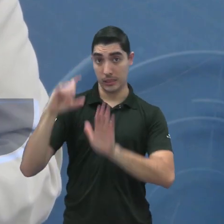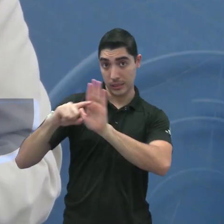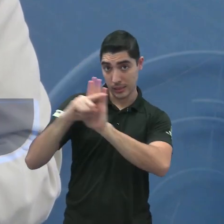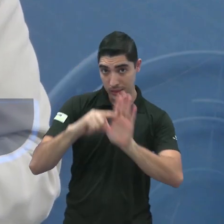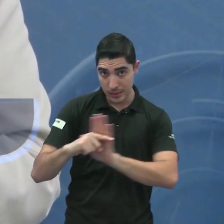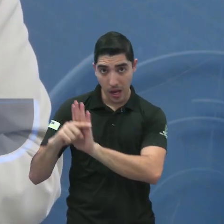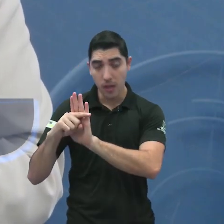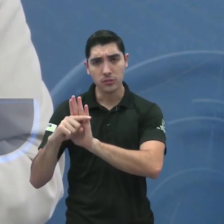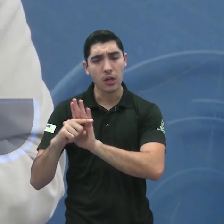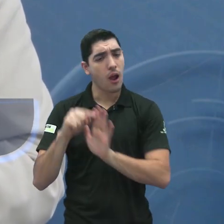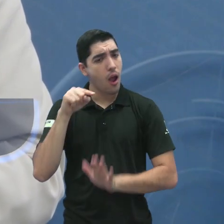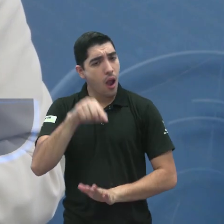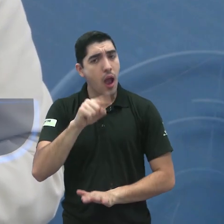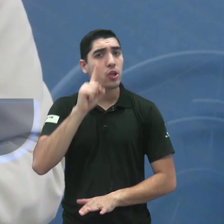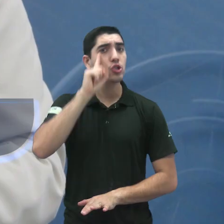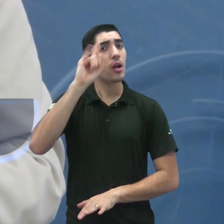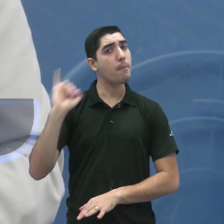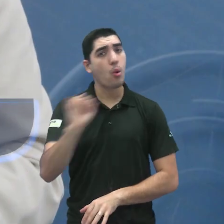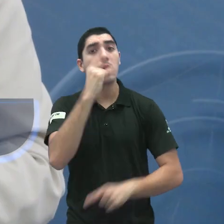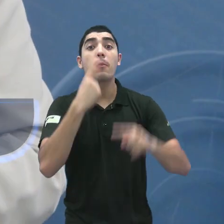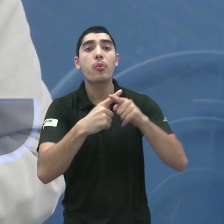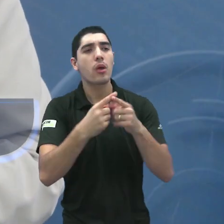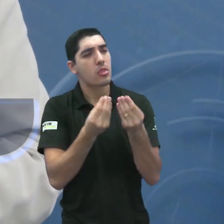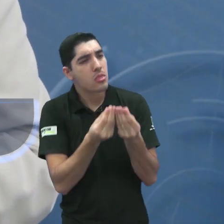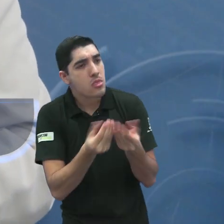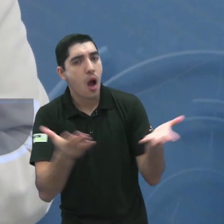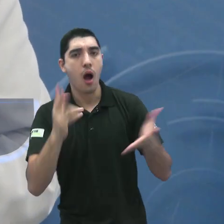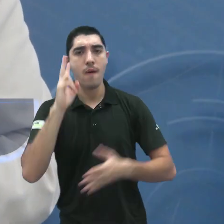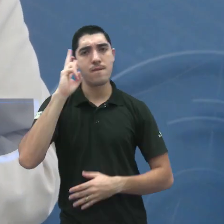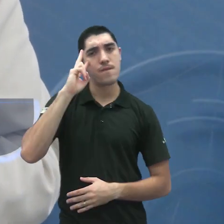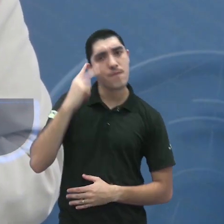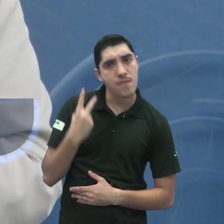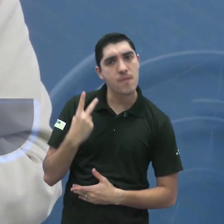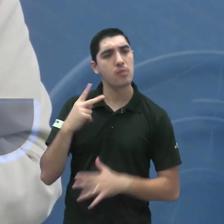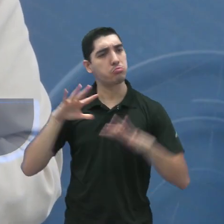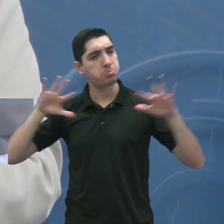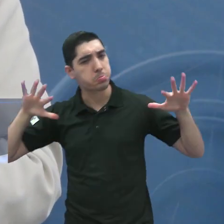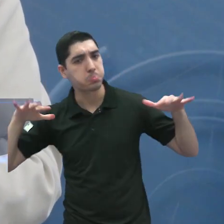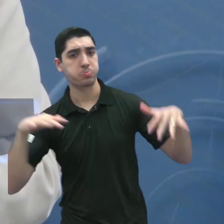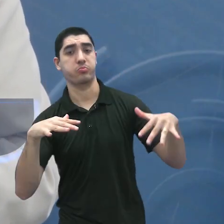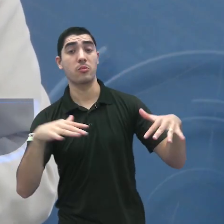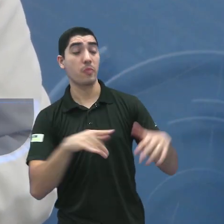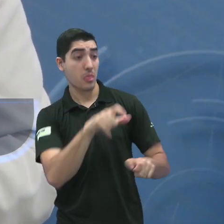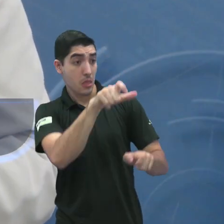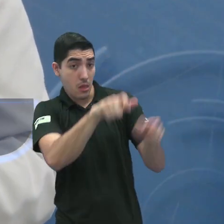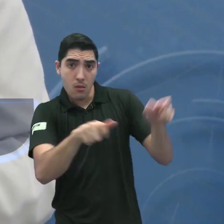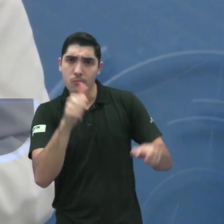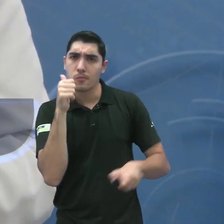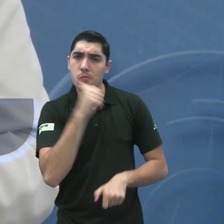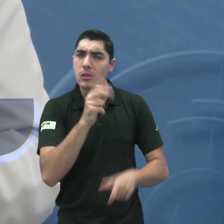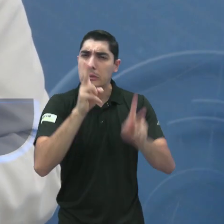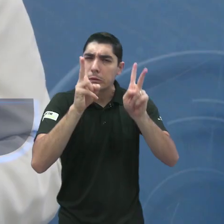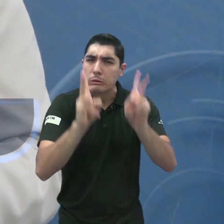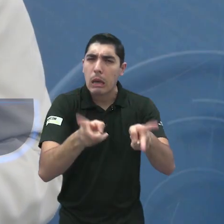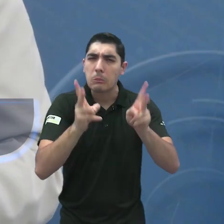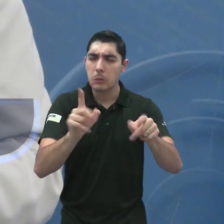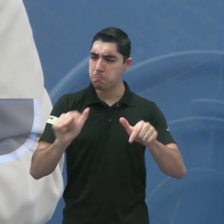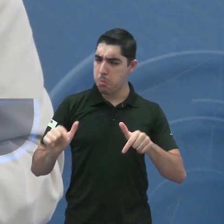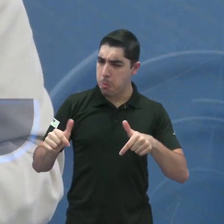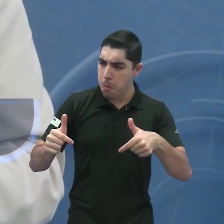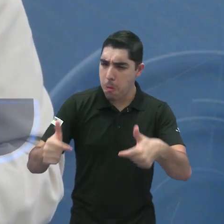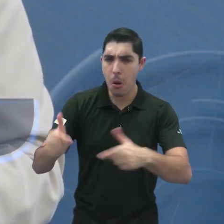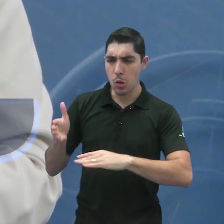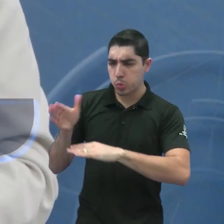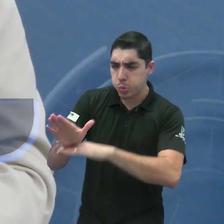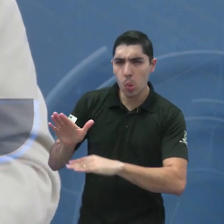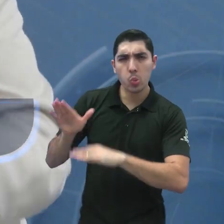a dar visibilidade a quem, por muito tempo, teve seu trabalho e suas contribuições apagadas da